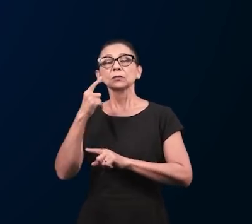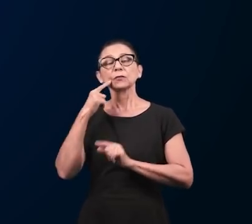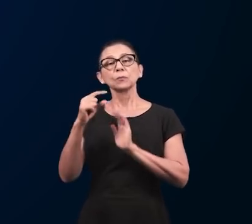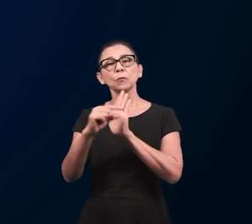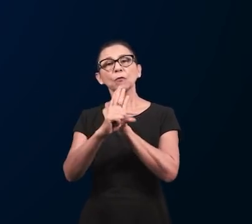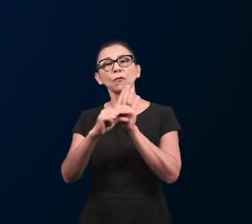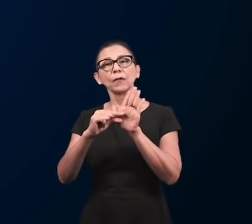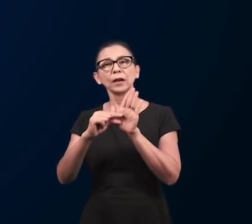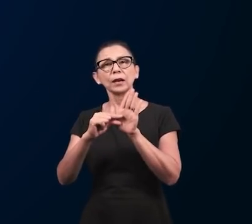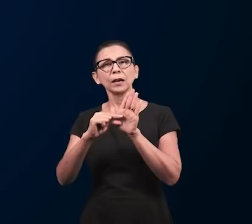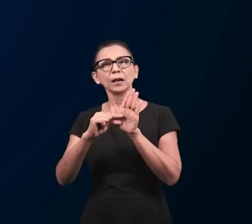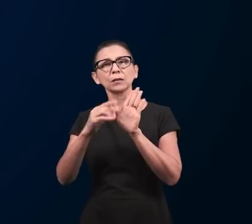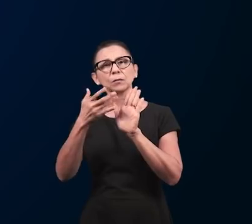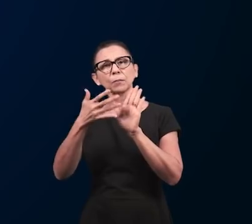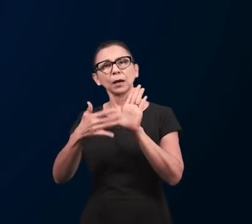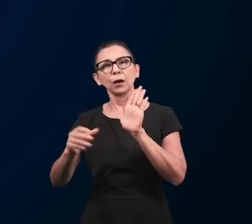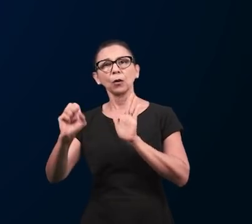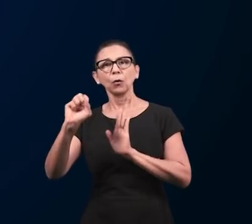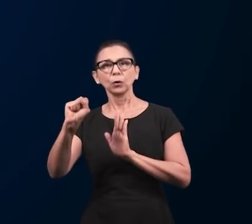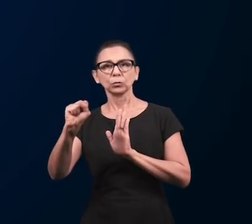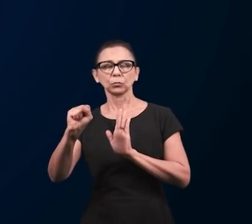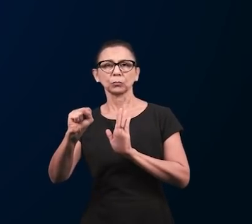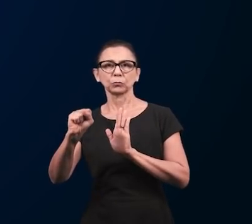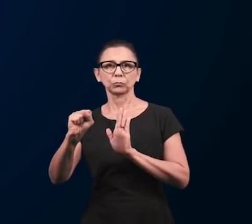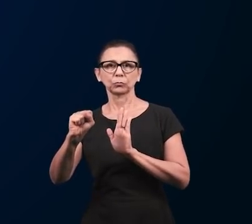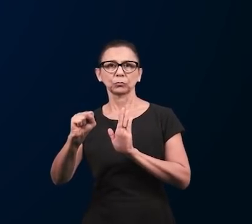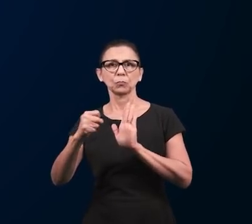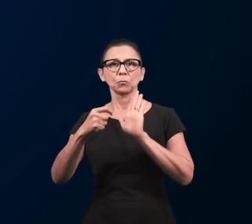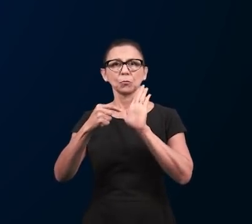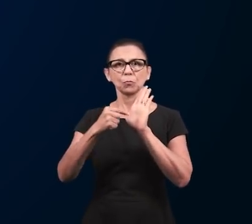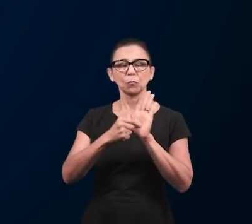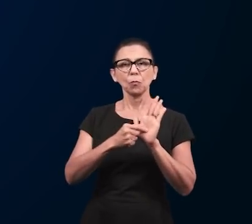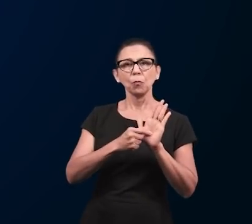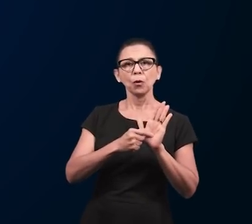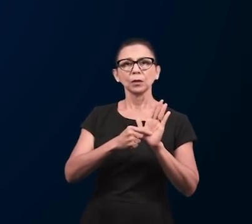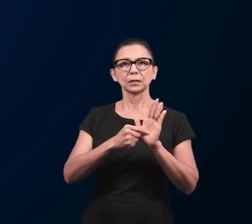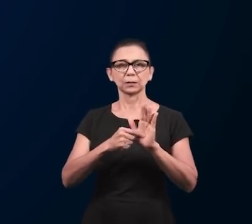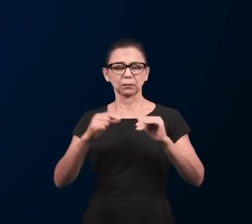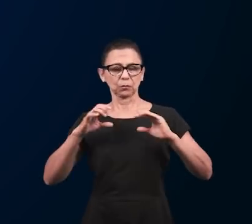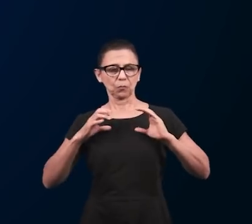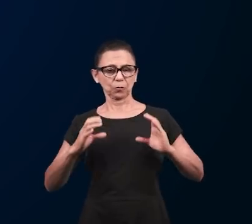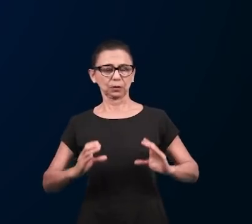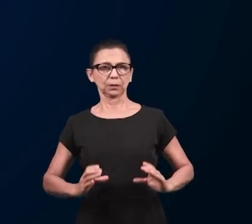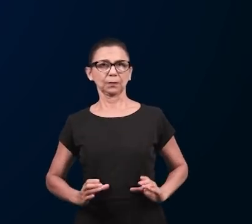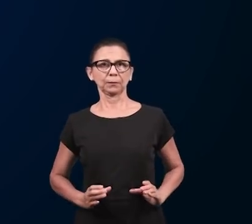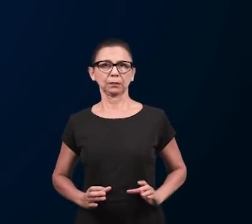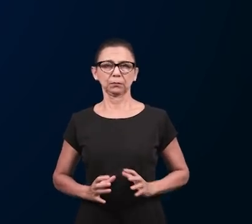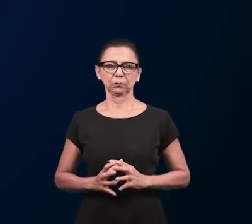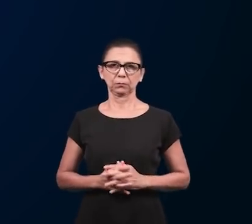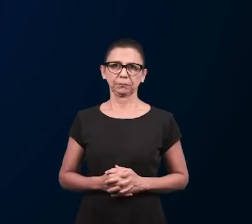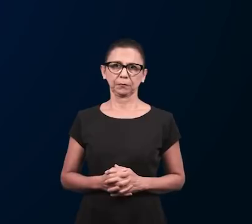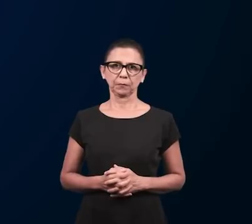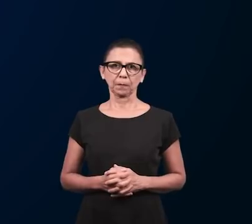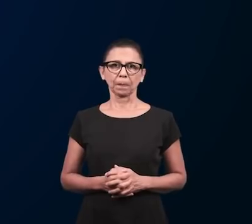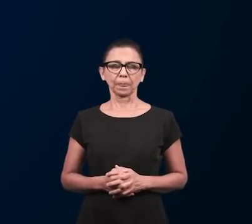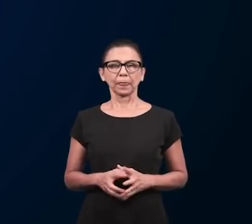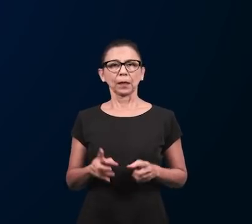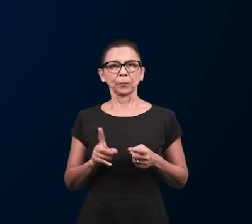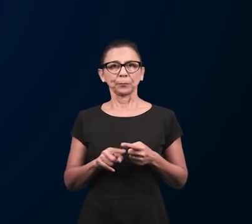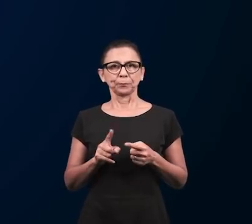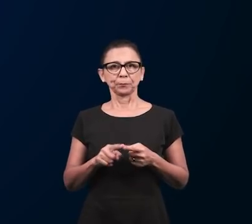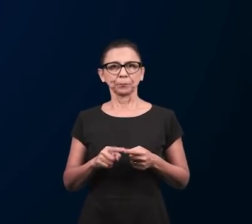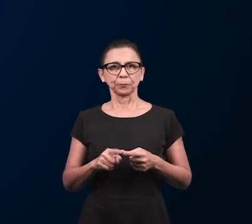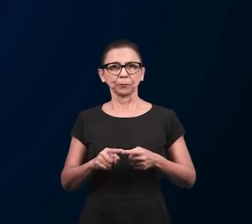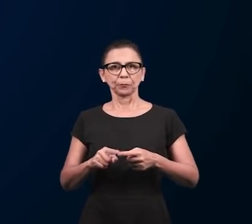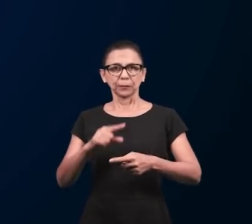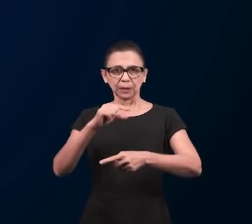seguintes, até o verso 8, verso 4 ao verso 8. Fala inclusive de 4 comportamentos. Por exemplo, a